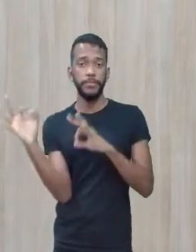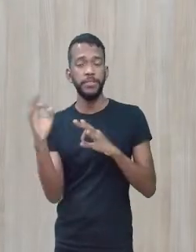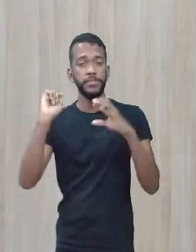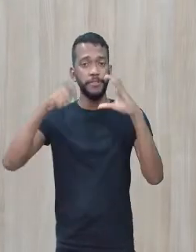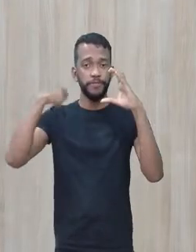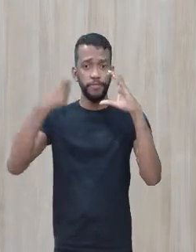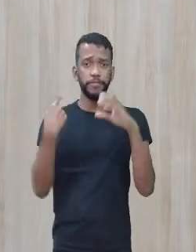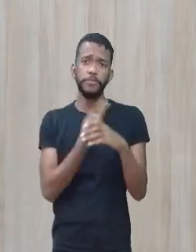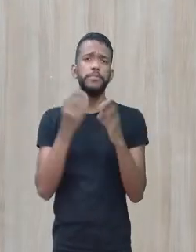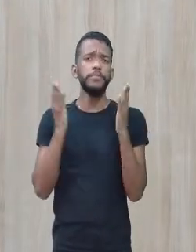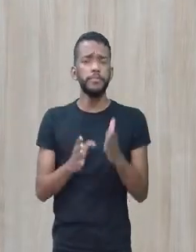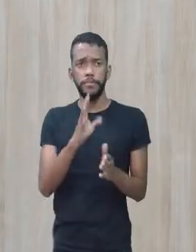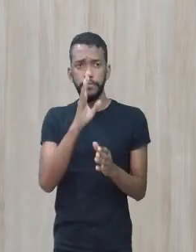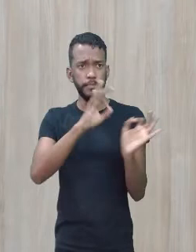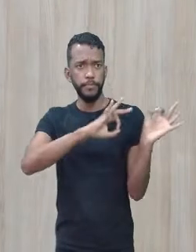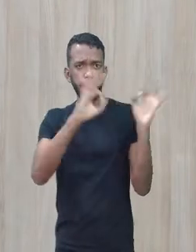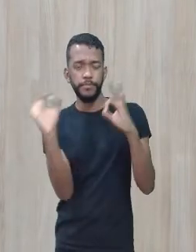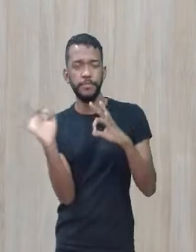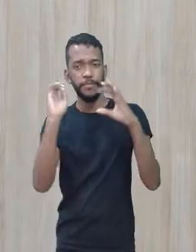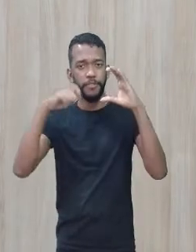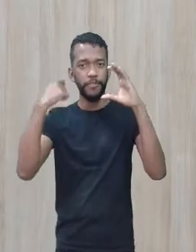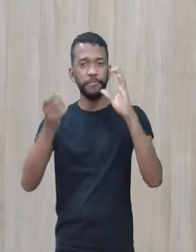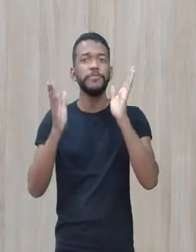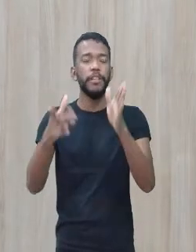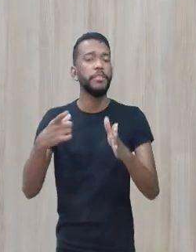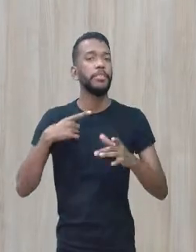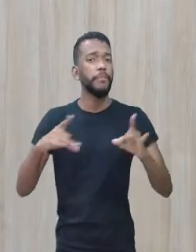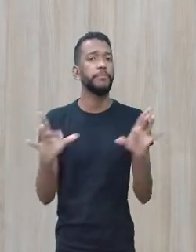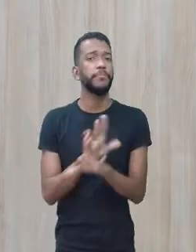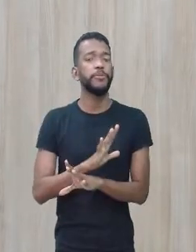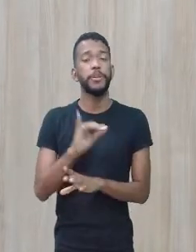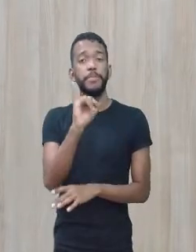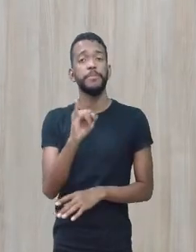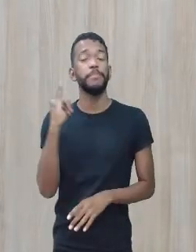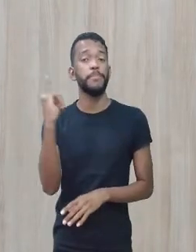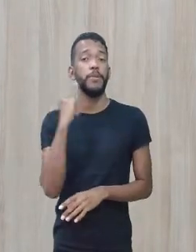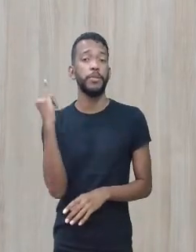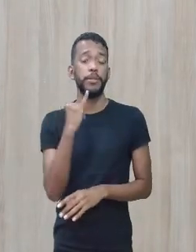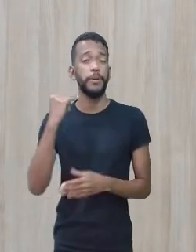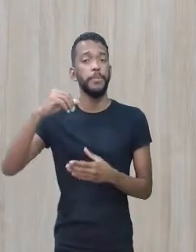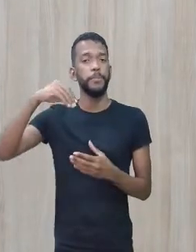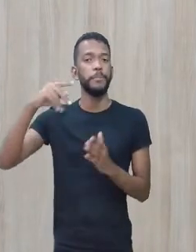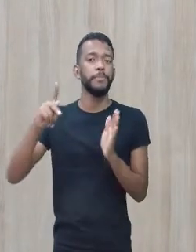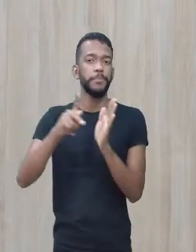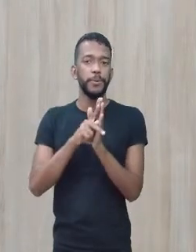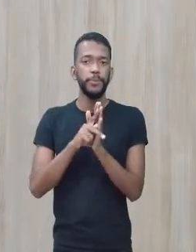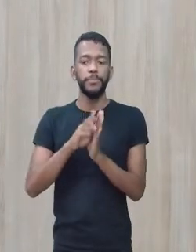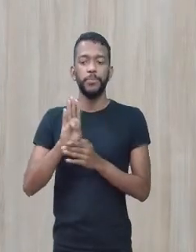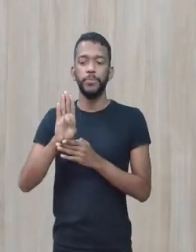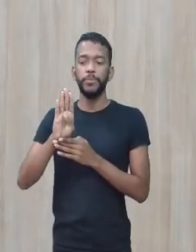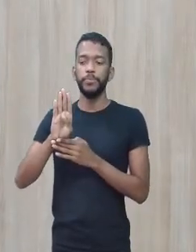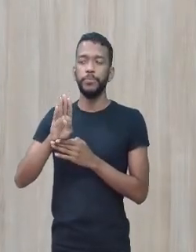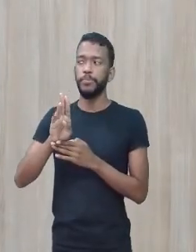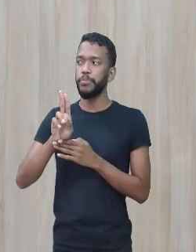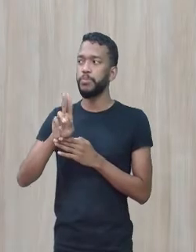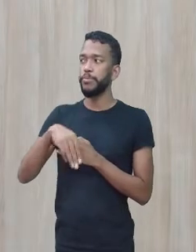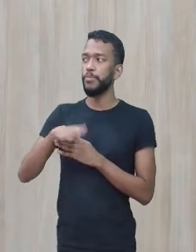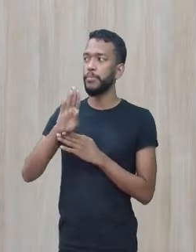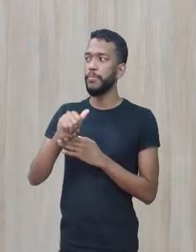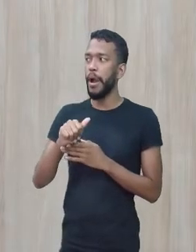pegamos exatamente esse vídeo porque vai falar sobre a importância do Bumba Meu Boi, como